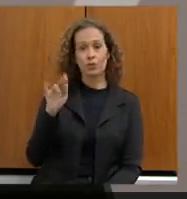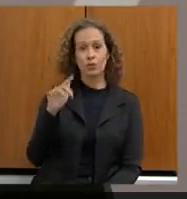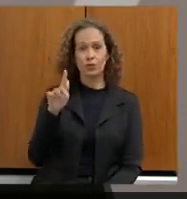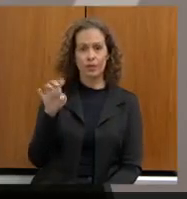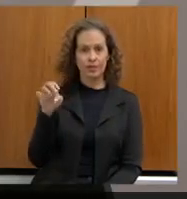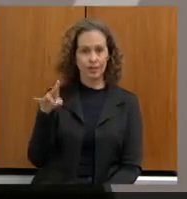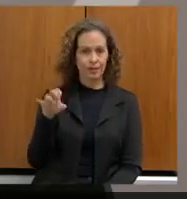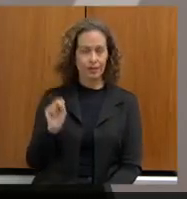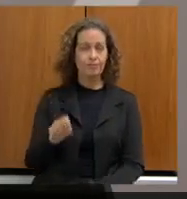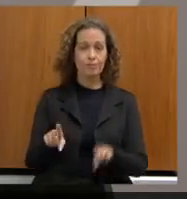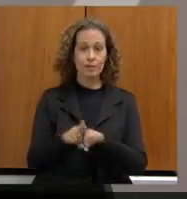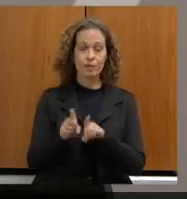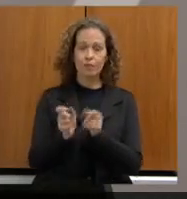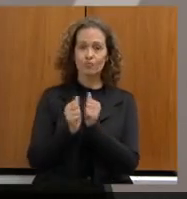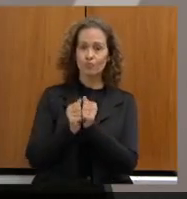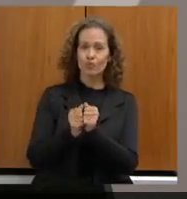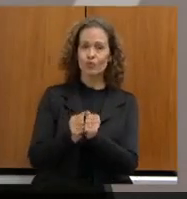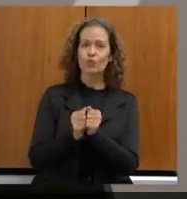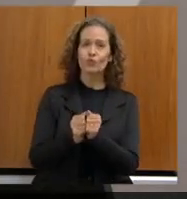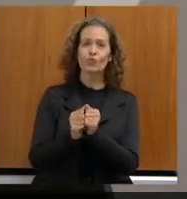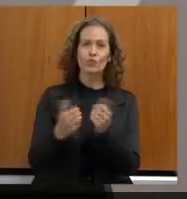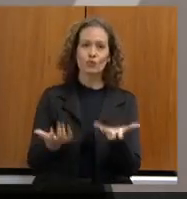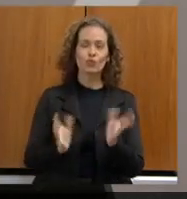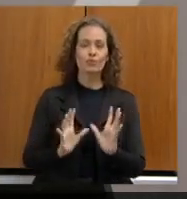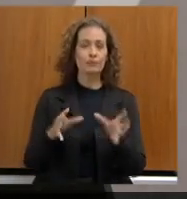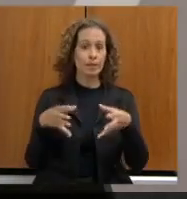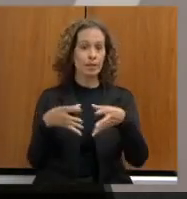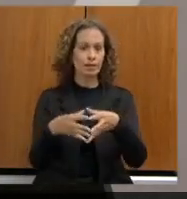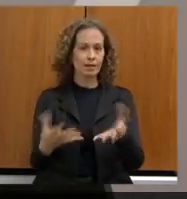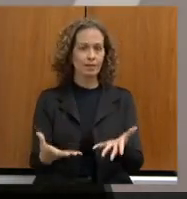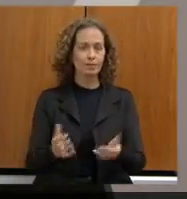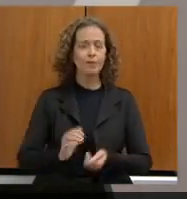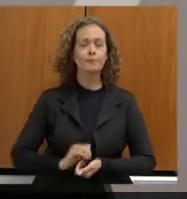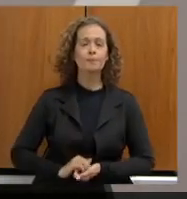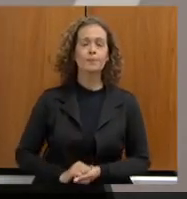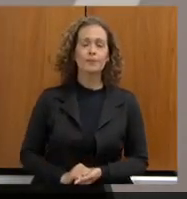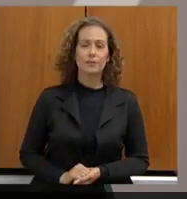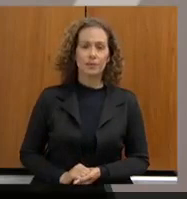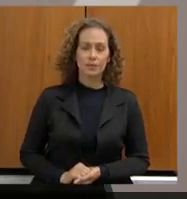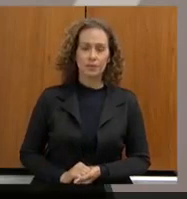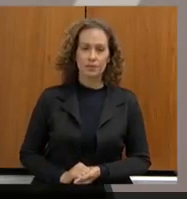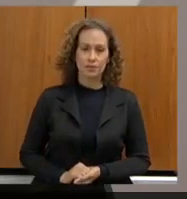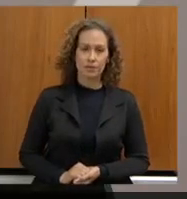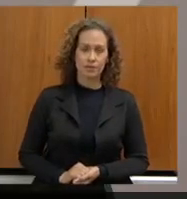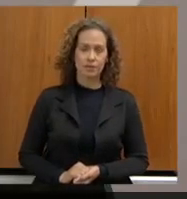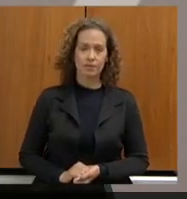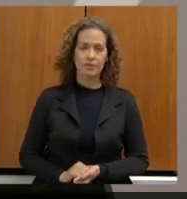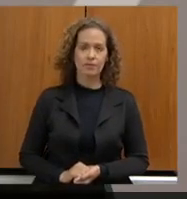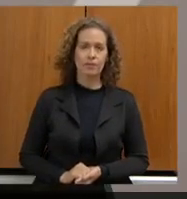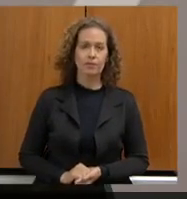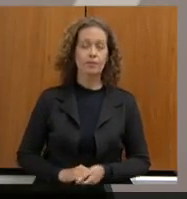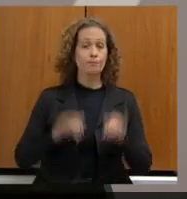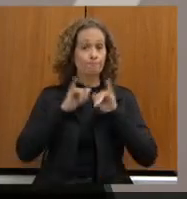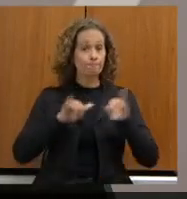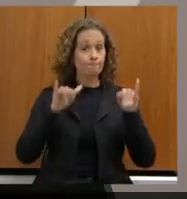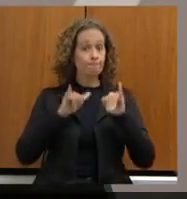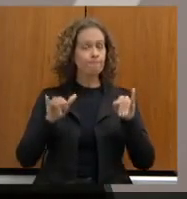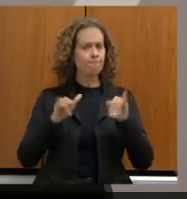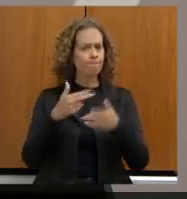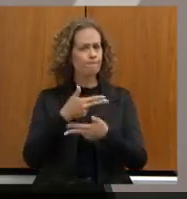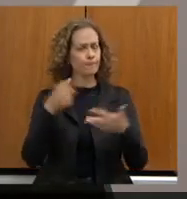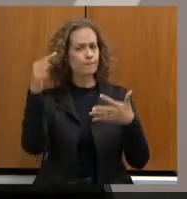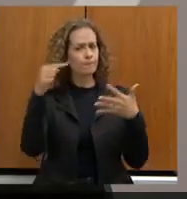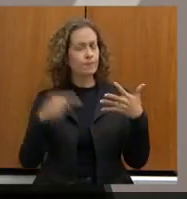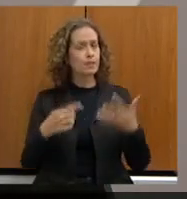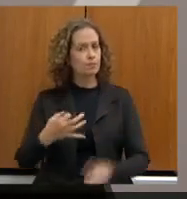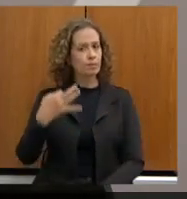conduz a comissão junto com seus pares e que realmente fala uma coisa muito certa que